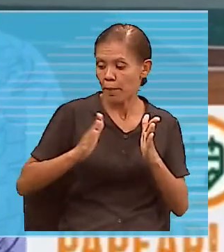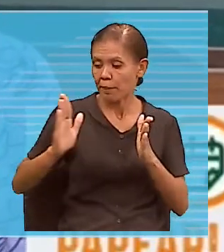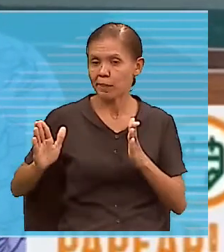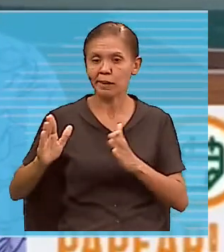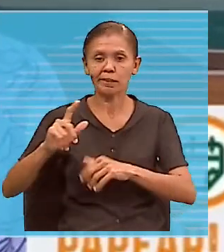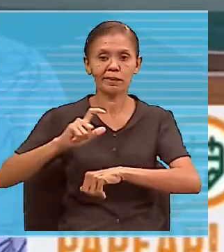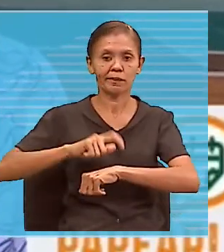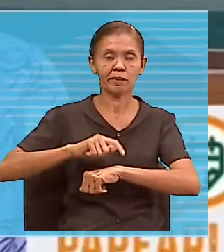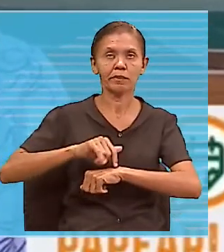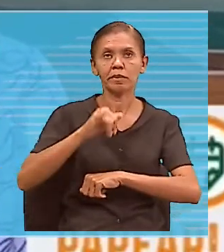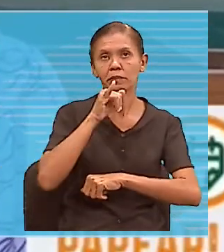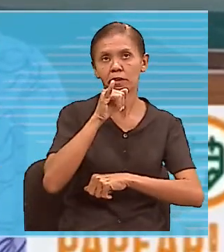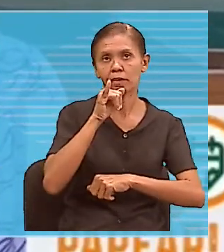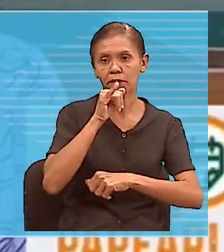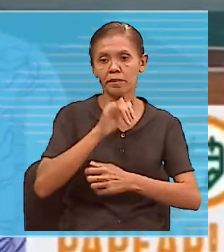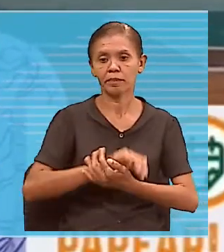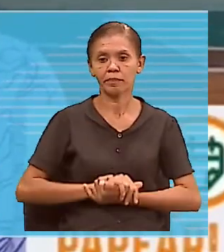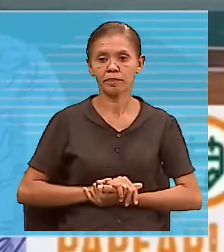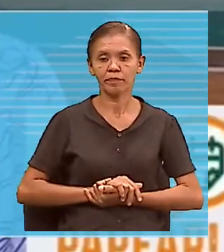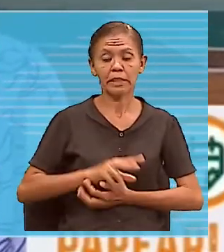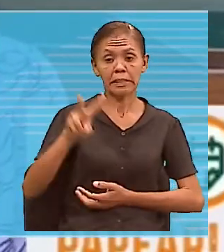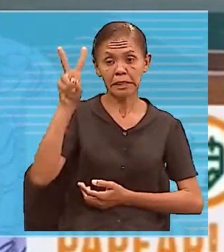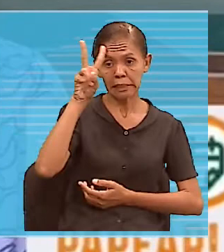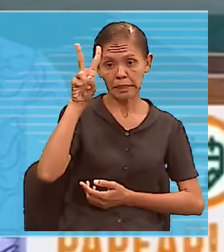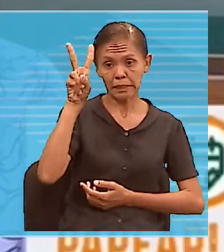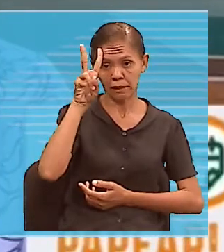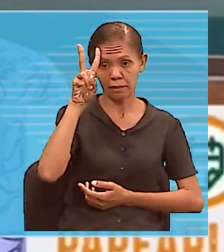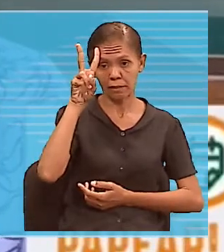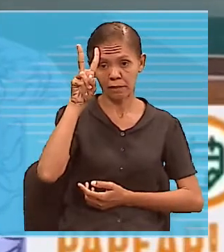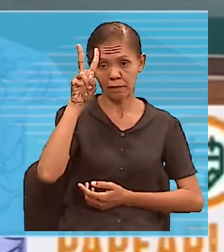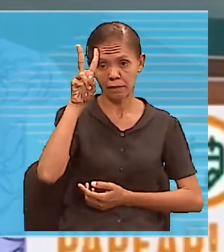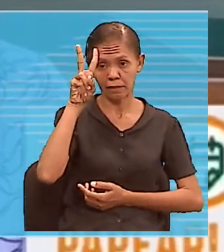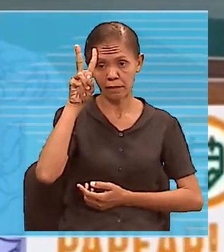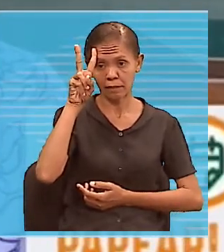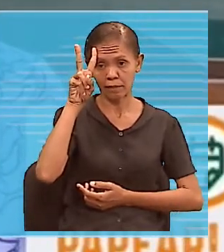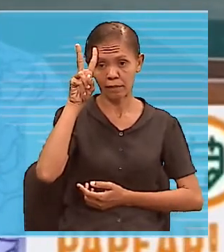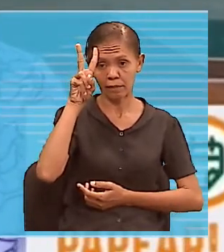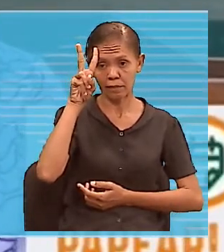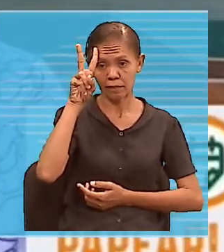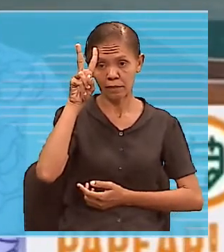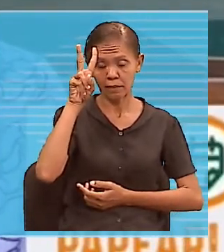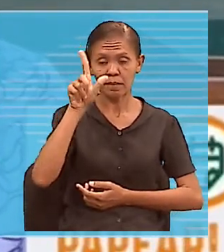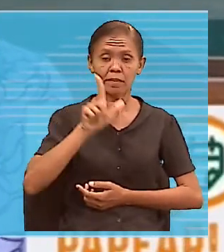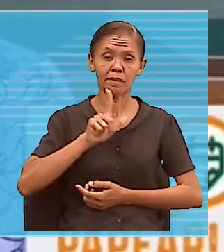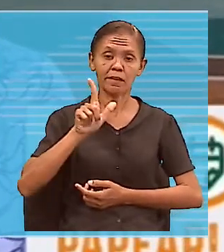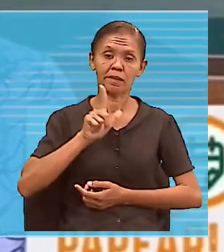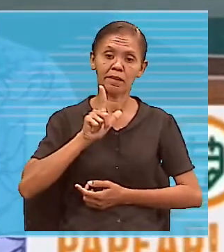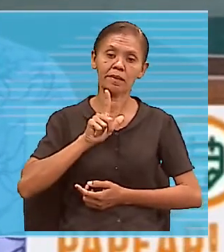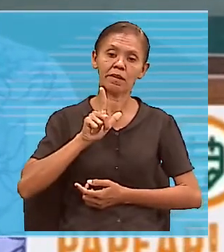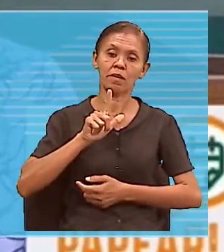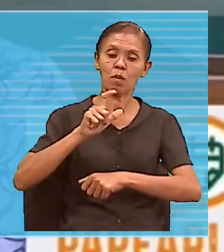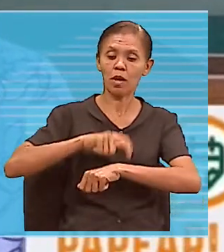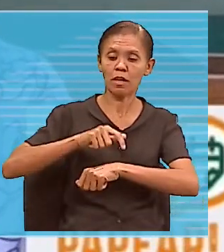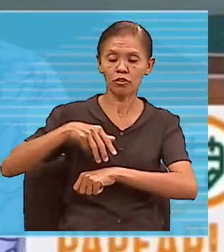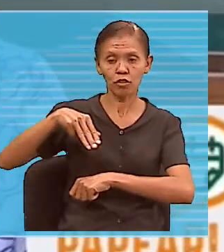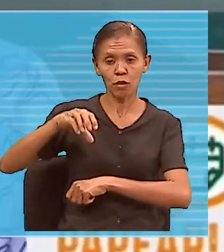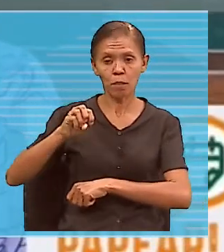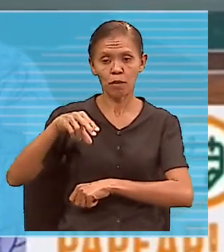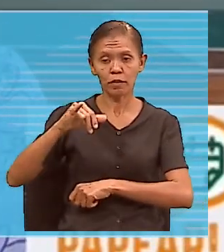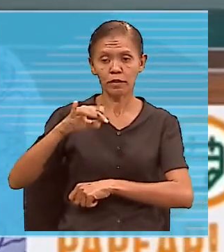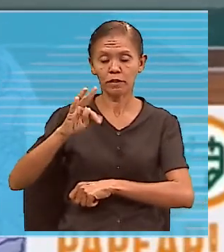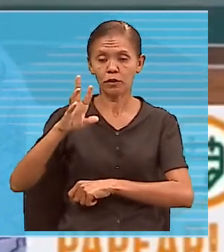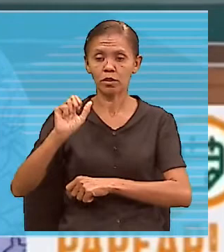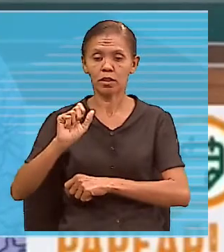de monitoria. Então, é nos passado aquele horário e a gente vai seguir o roteiro. Como é que acontece? Alunos que já, vamos supor, que